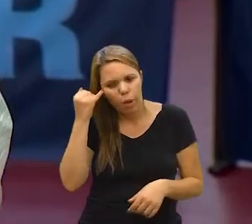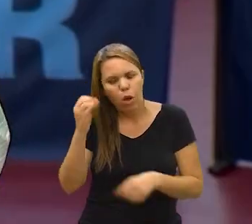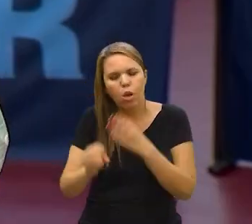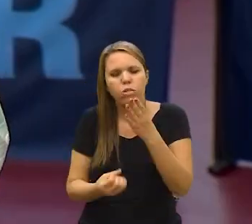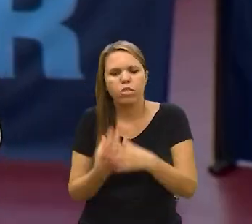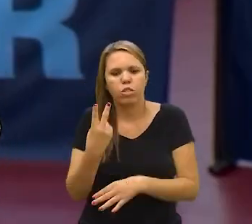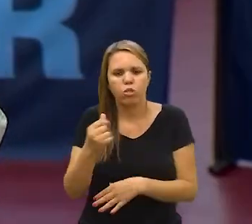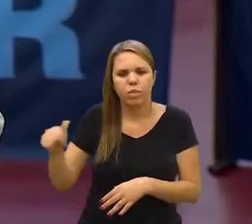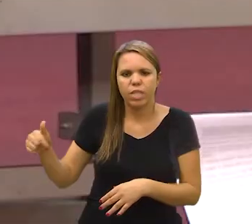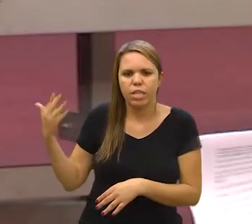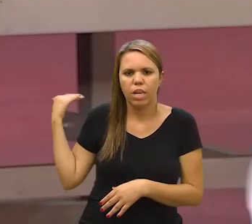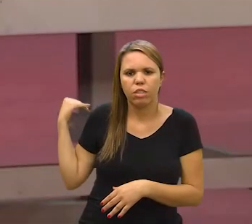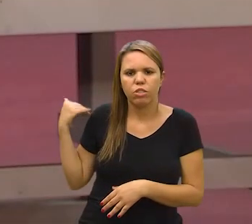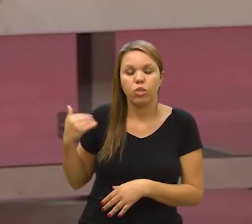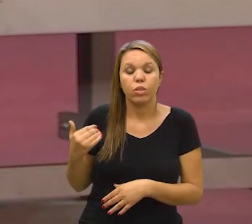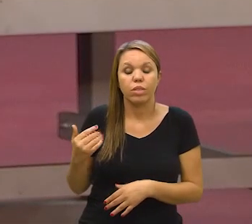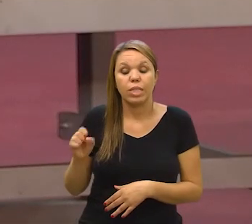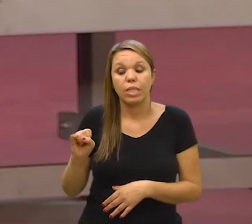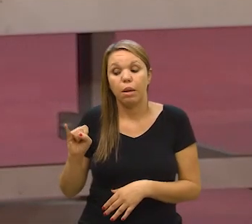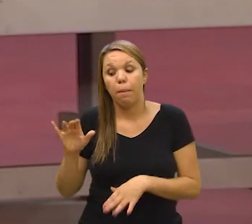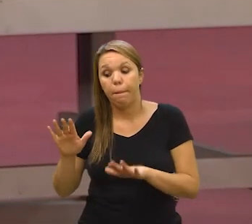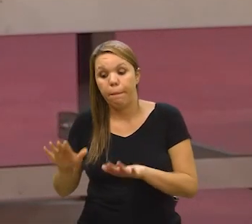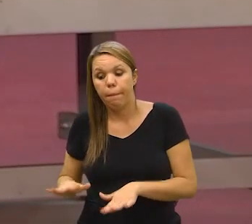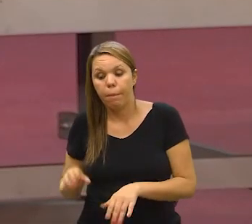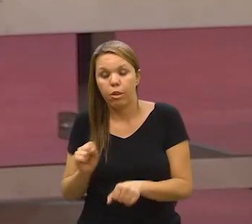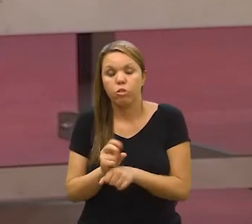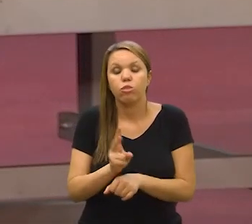deu uma balançada aí? Continuo, paro?